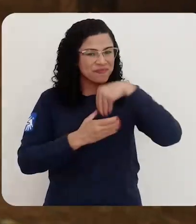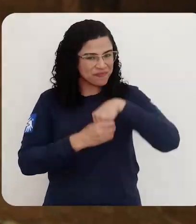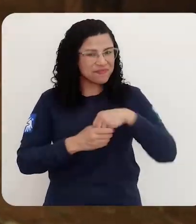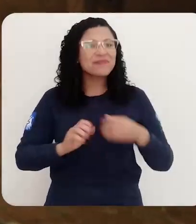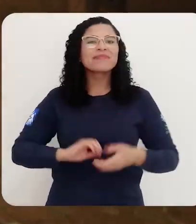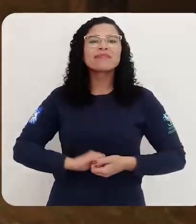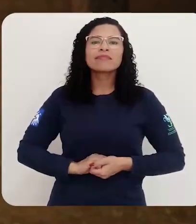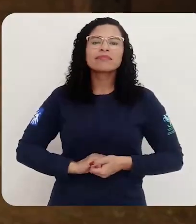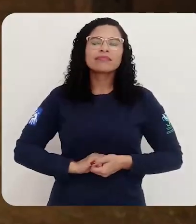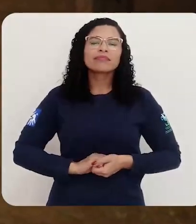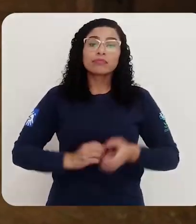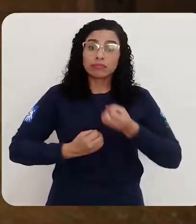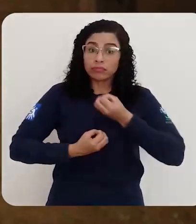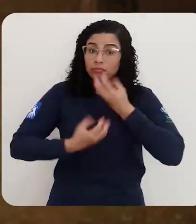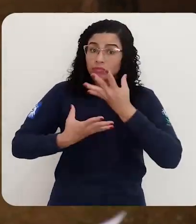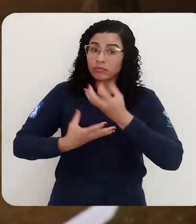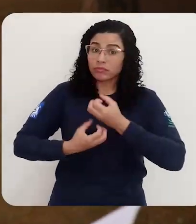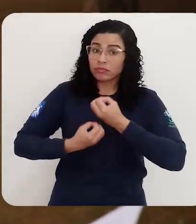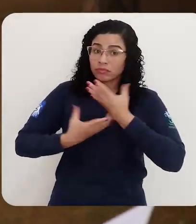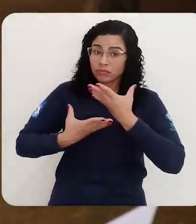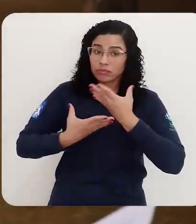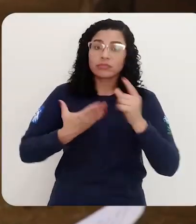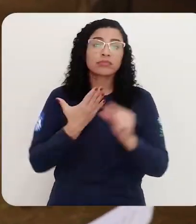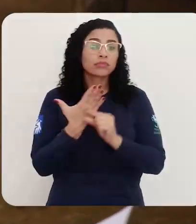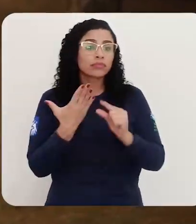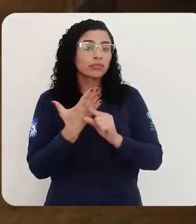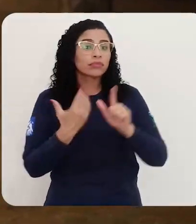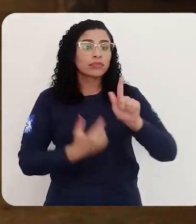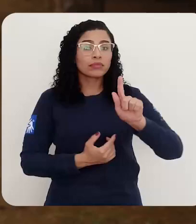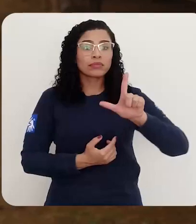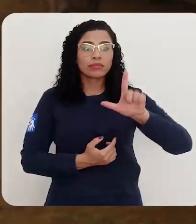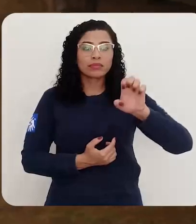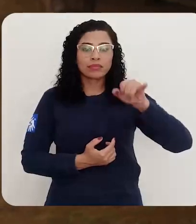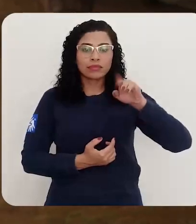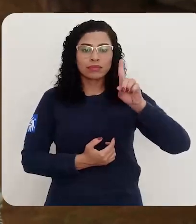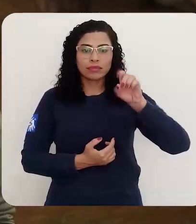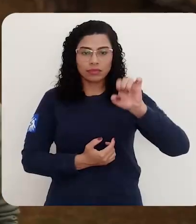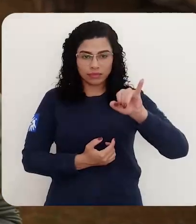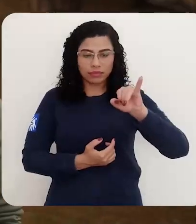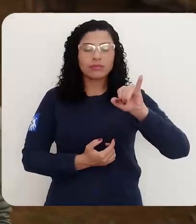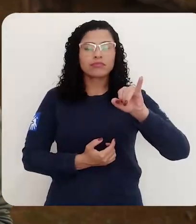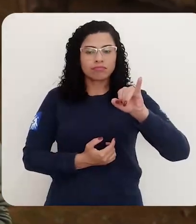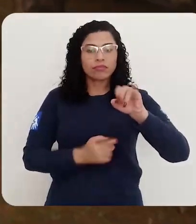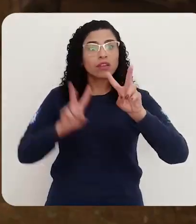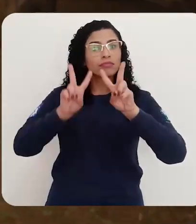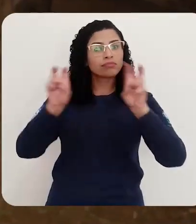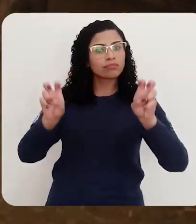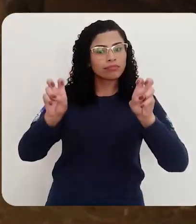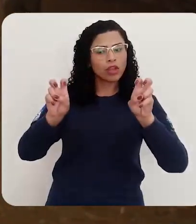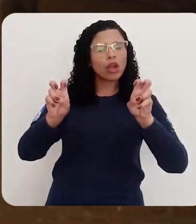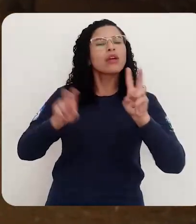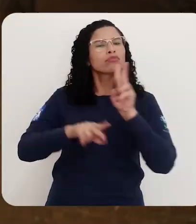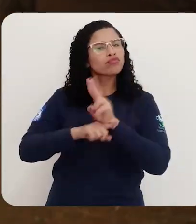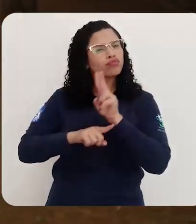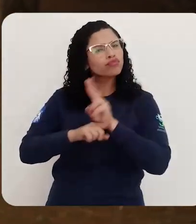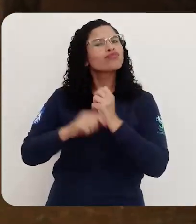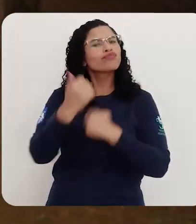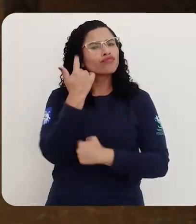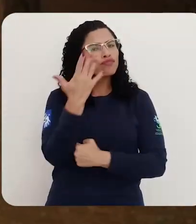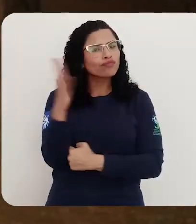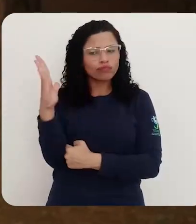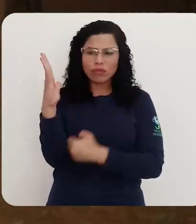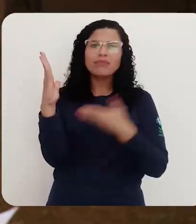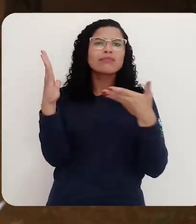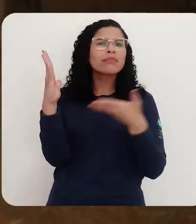programa Saberes em Casa. Esse é um poema de Gleidson Mello, que se chama Cuide Bem da Natureza. E por falar